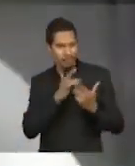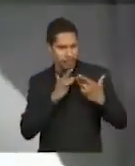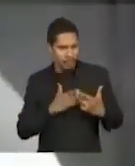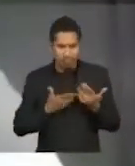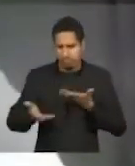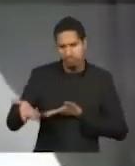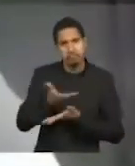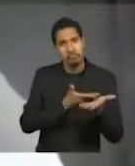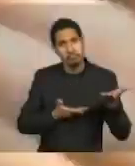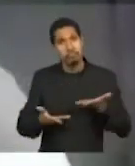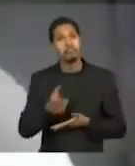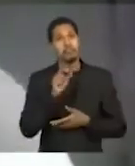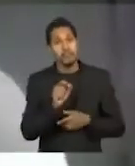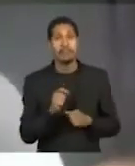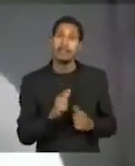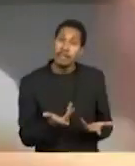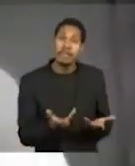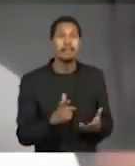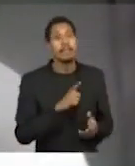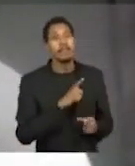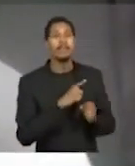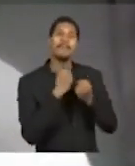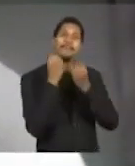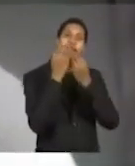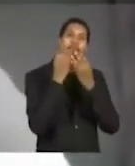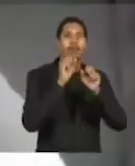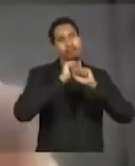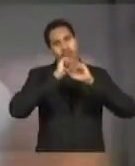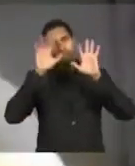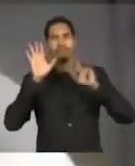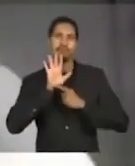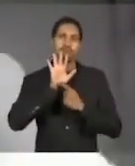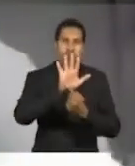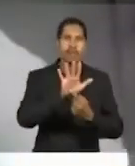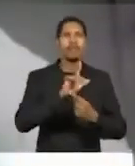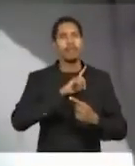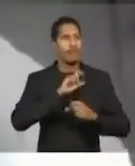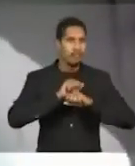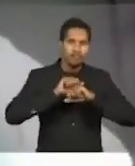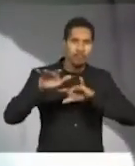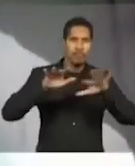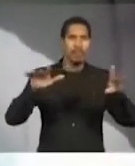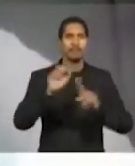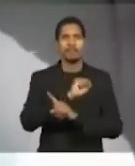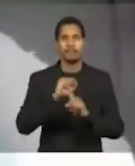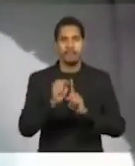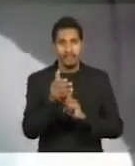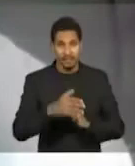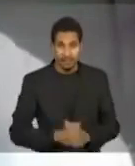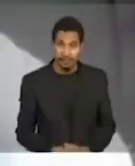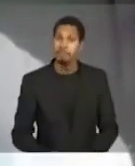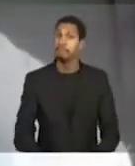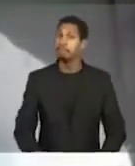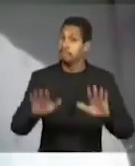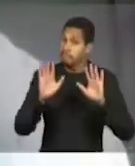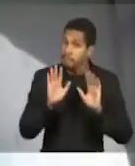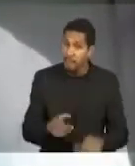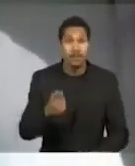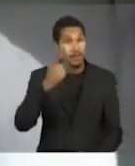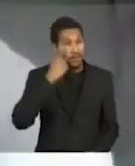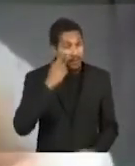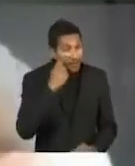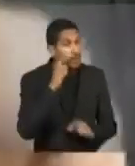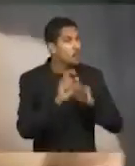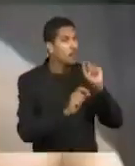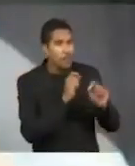e também na parte de esclarecimento e de mobilização virtual da sociedade. Mas eu tenho acompanhado de muito de perto